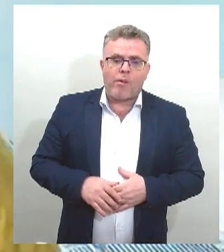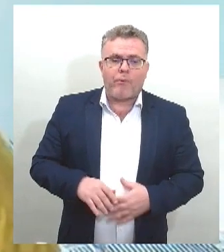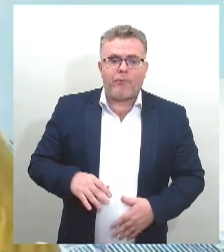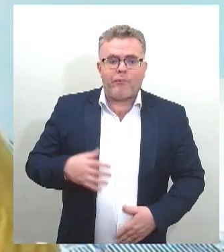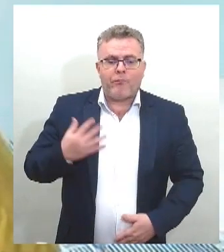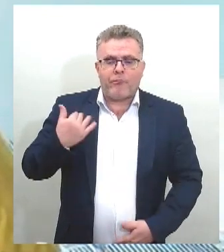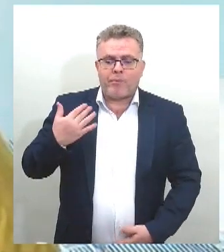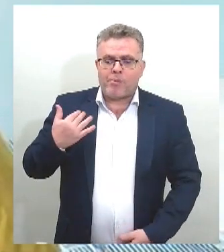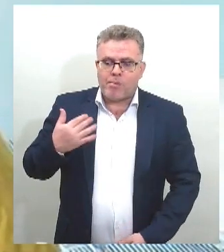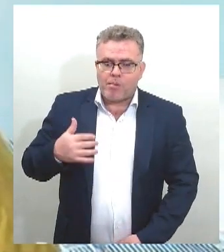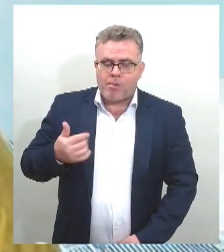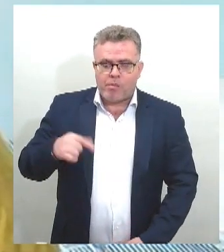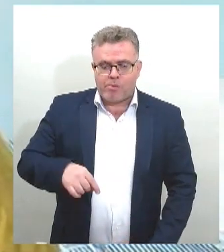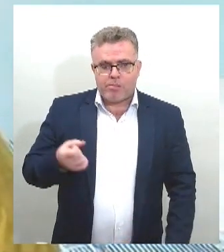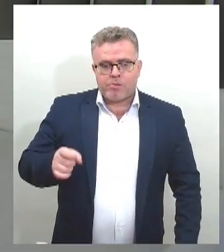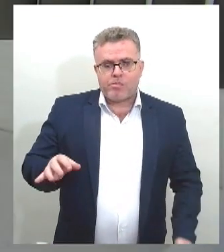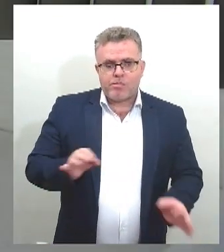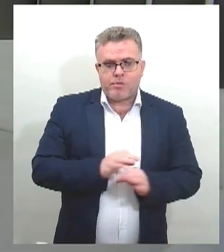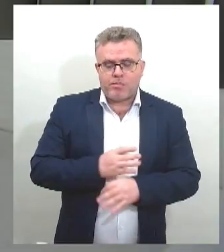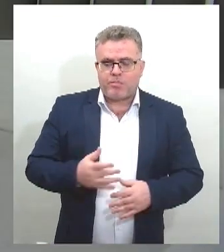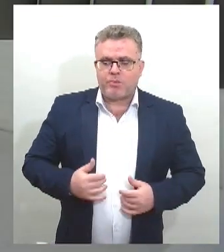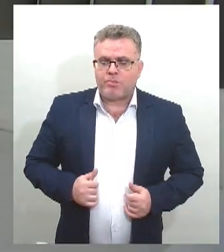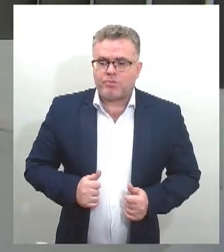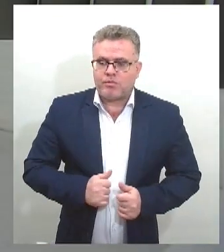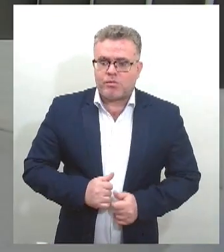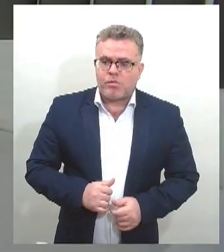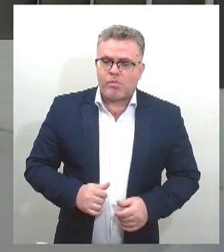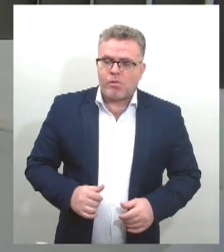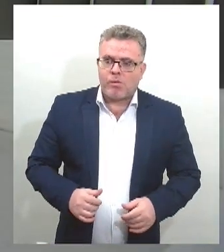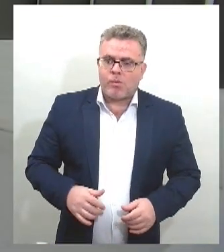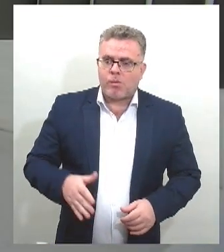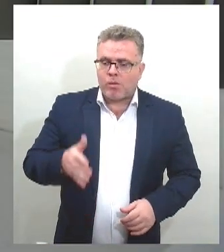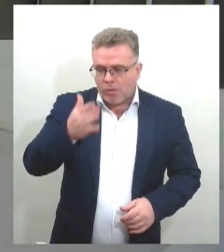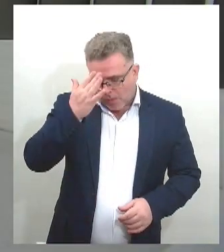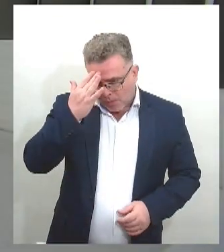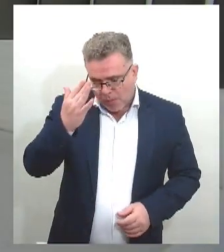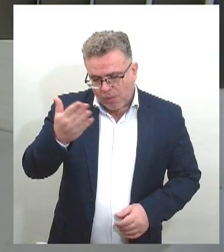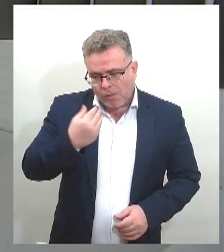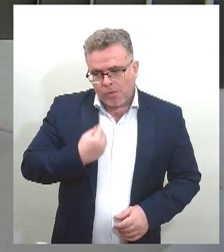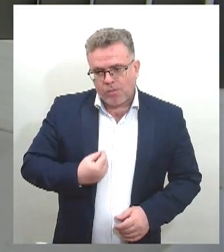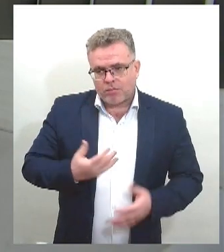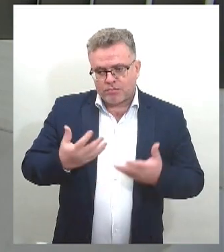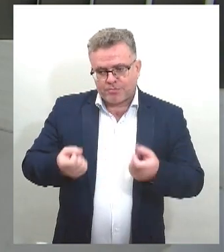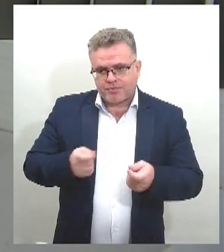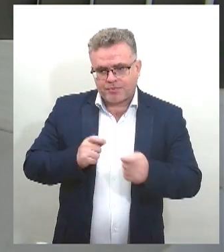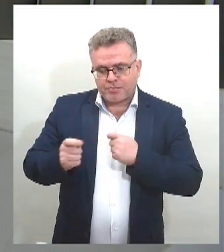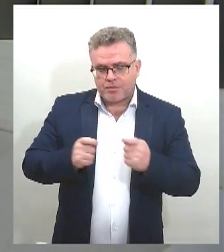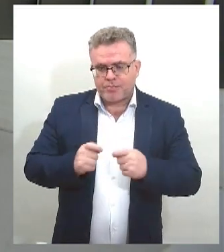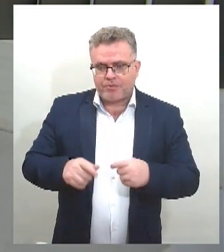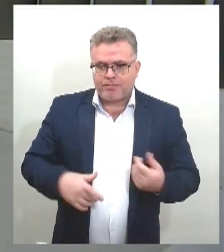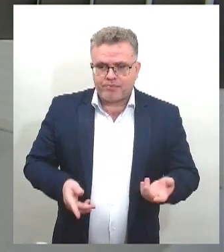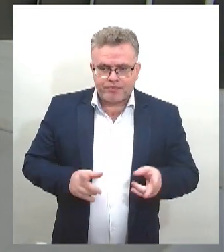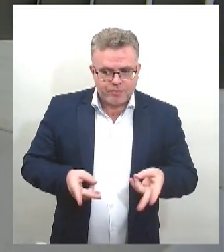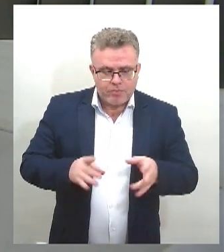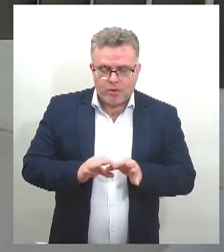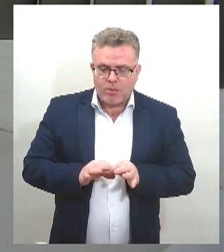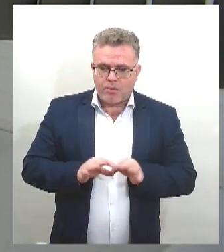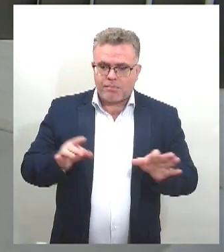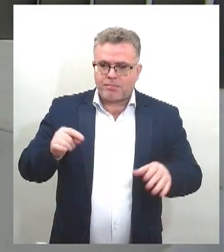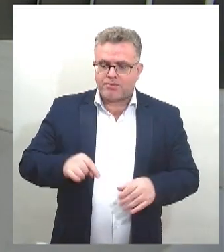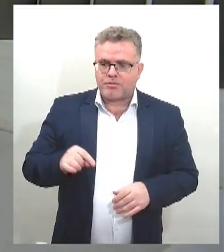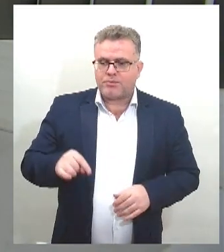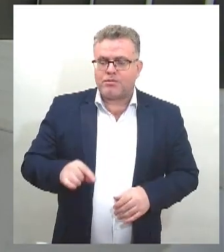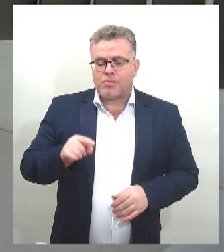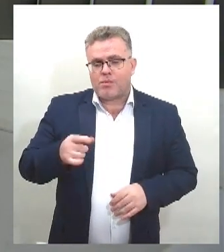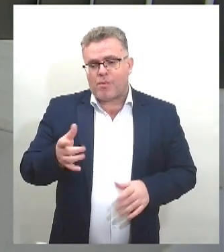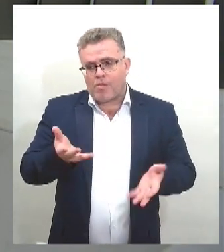Sergipe. Professor, eu queria muito agradecer a sua participação, nos colocar sempre à disposição, e muito obrigado por